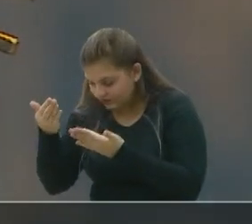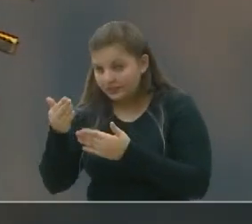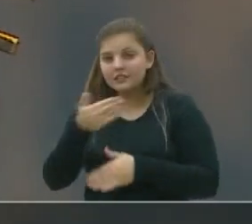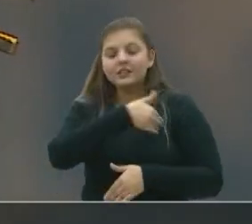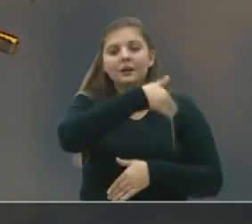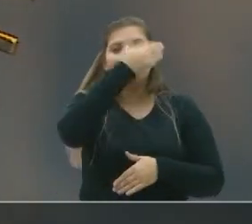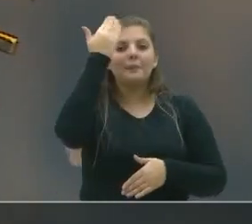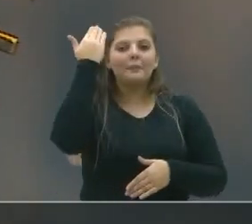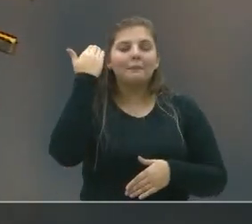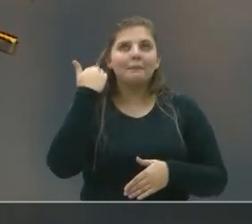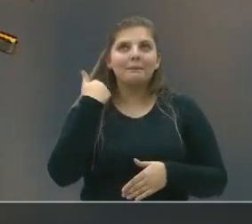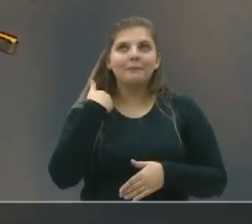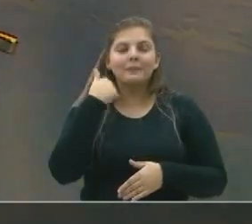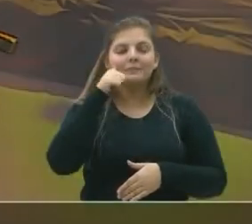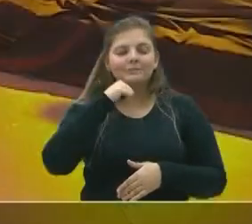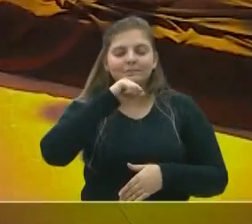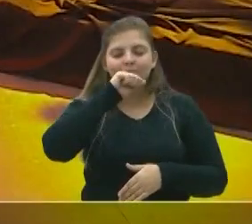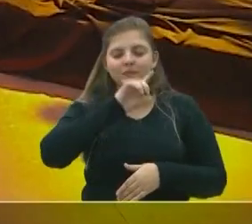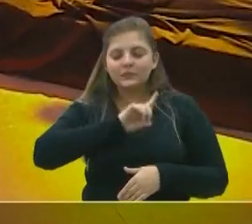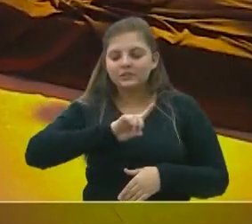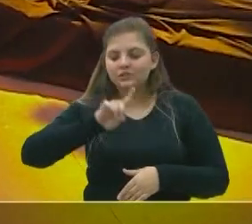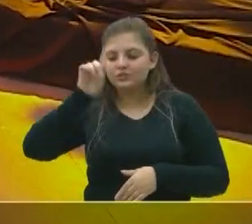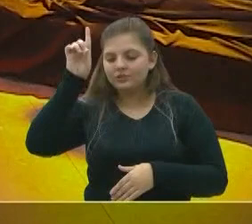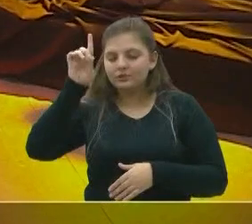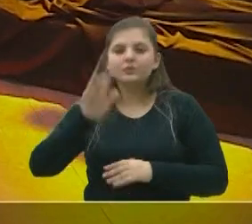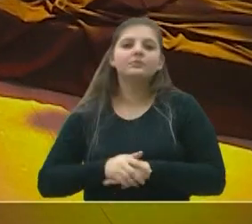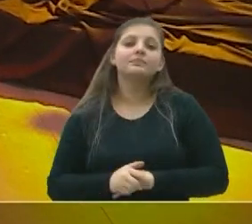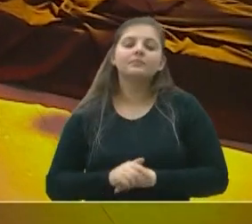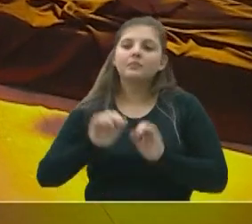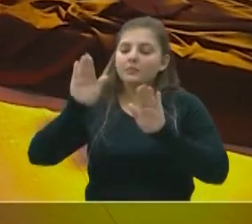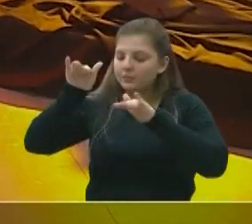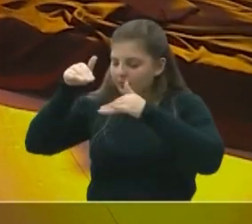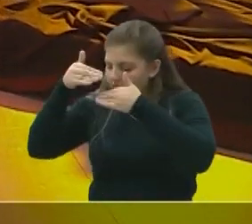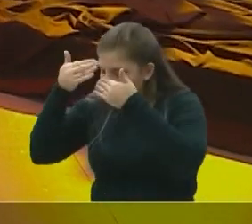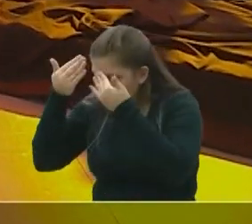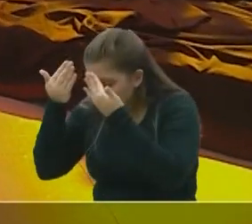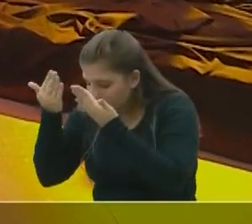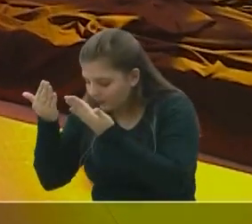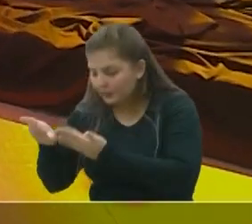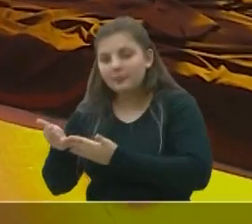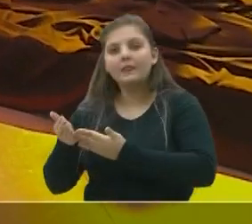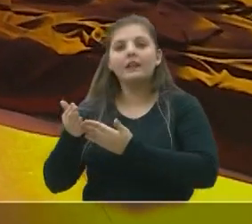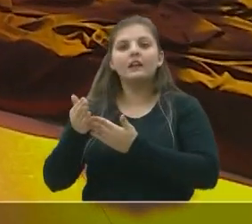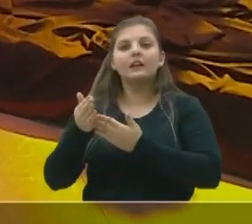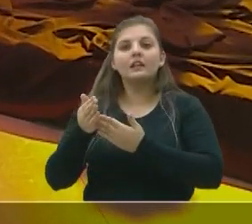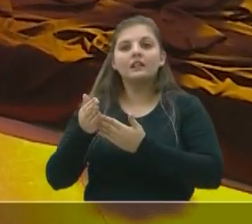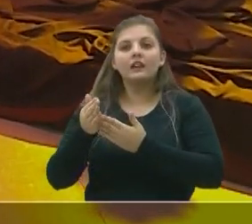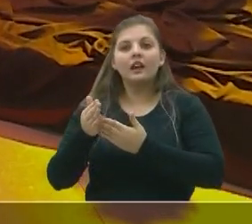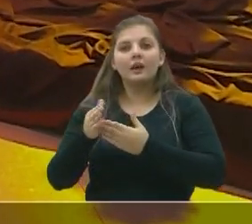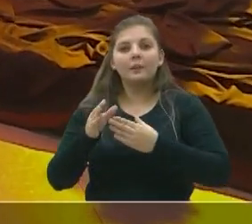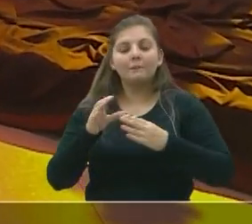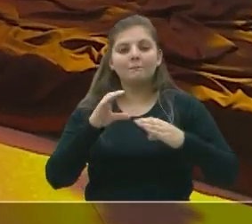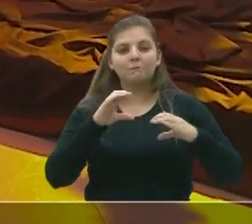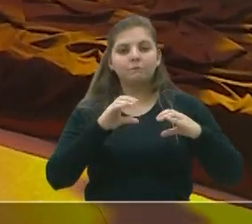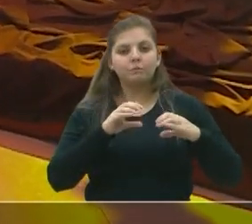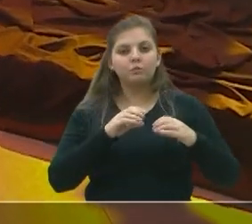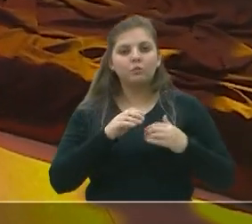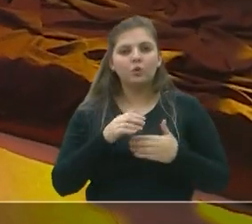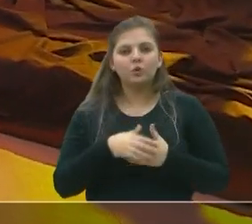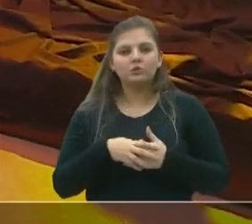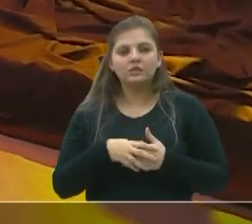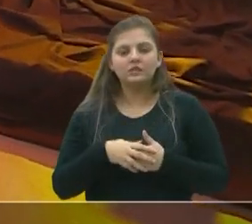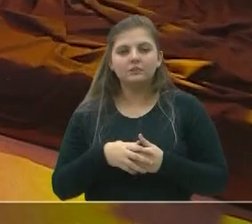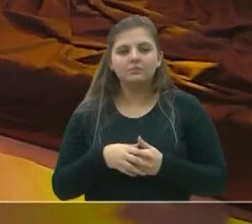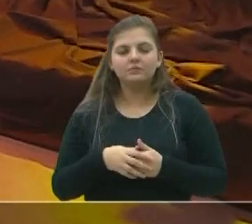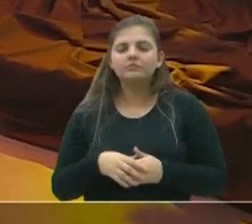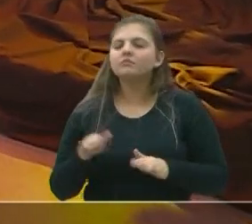Deus, Maria Santíssima. Bendita seja a sua Santa Imaculada Conceição.